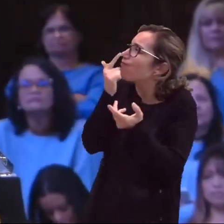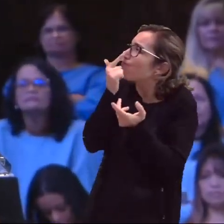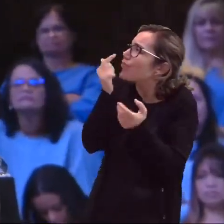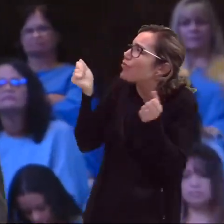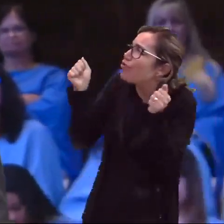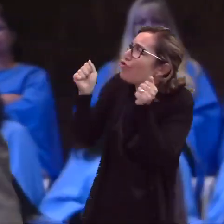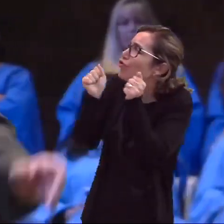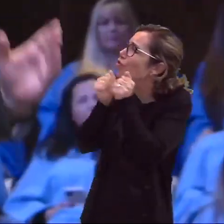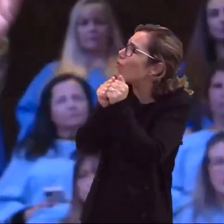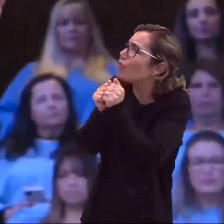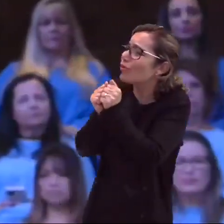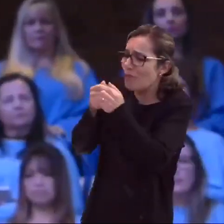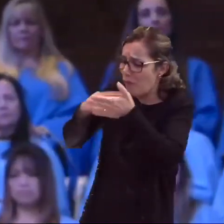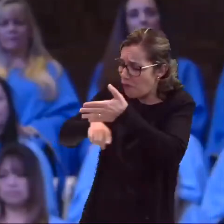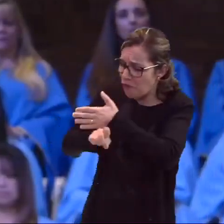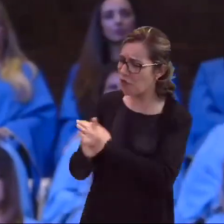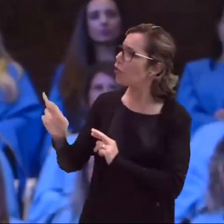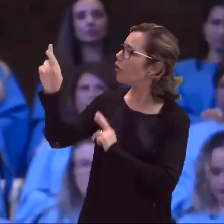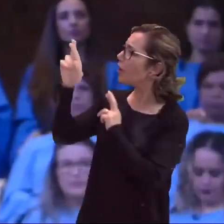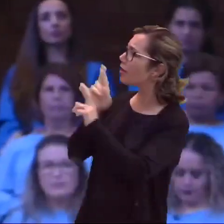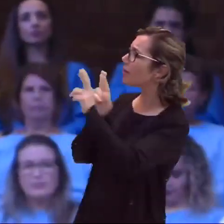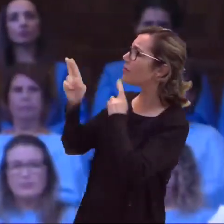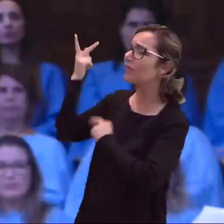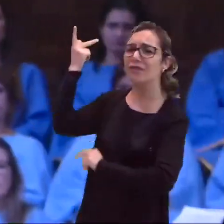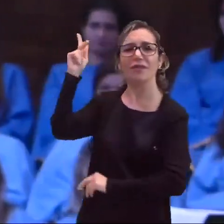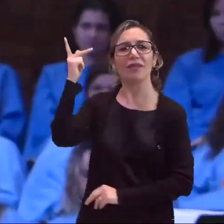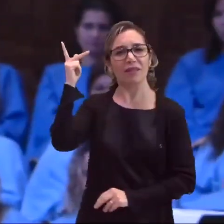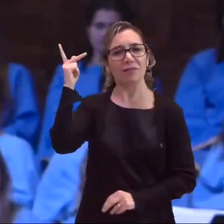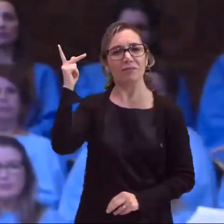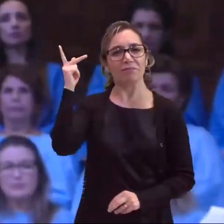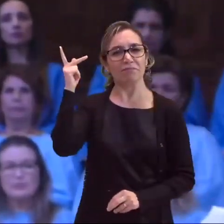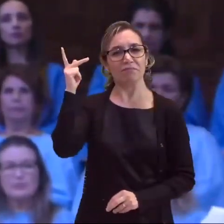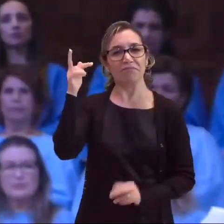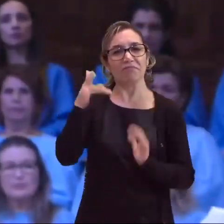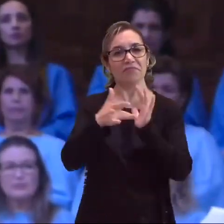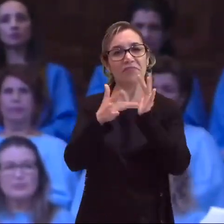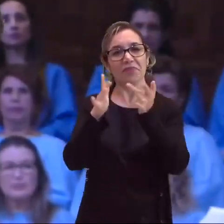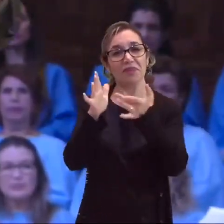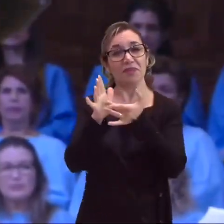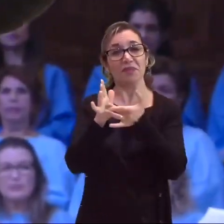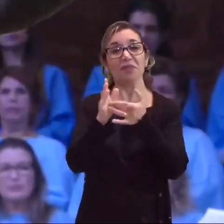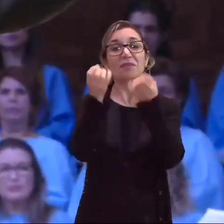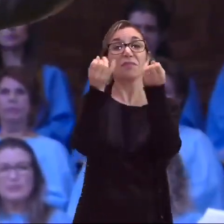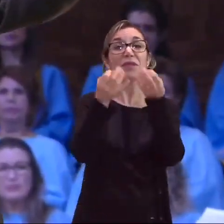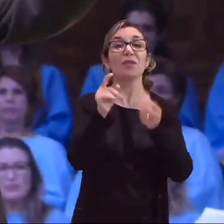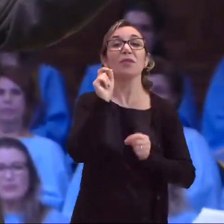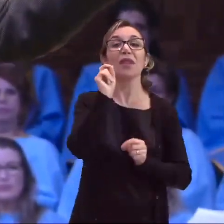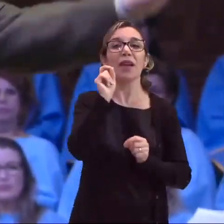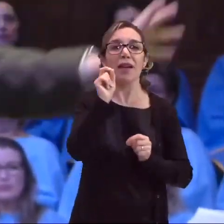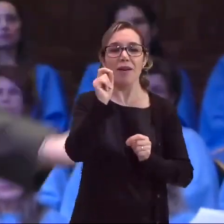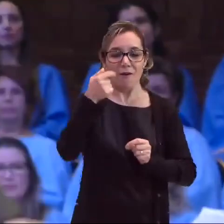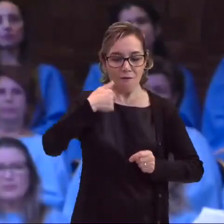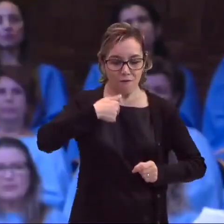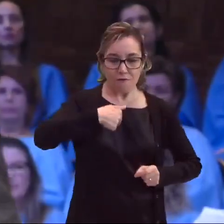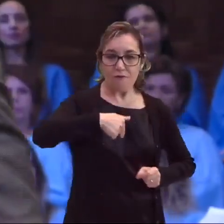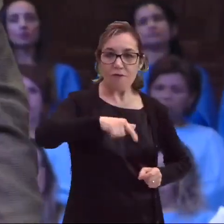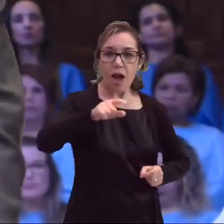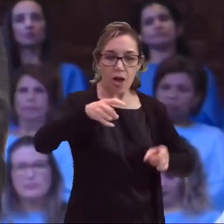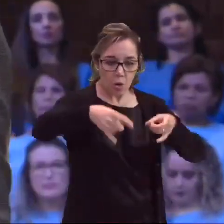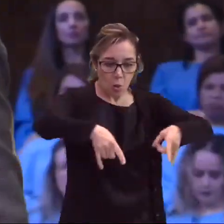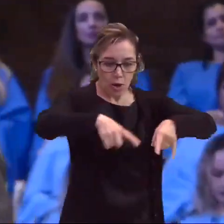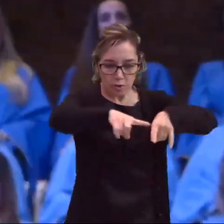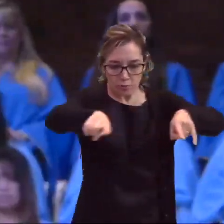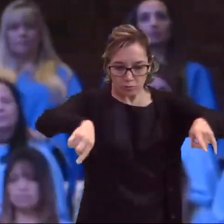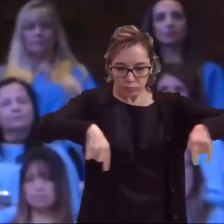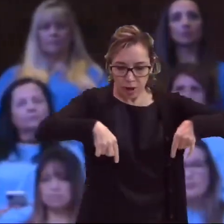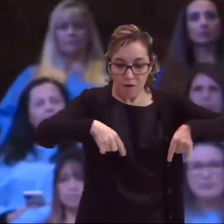e ele vai colocar isso no formato quando ele diz assim vá para o seu quarto